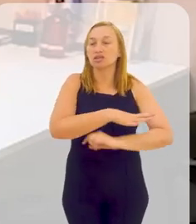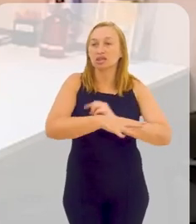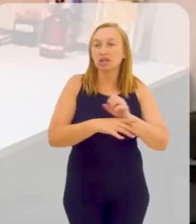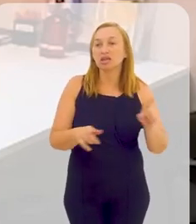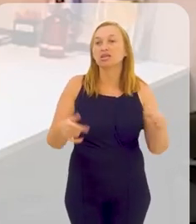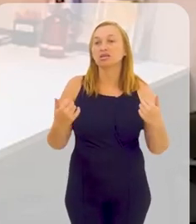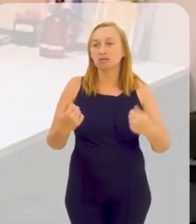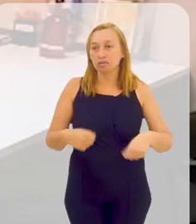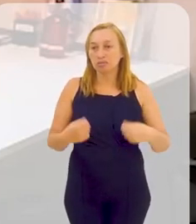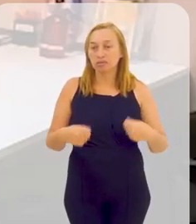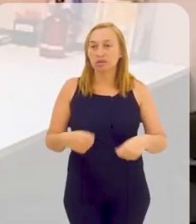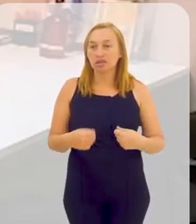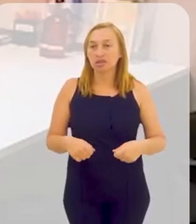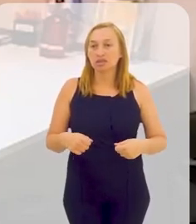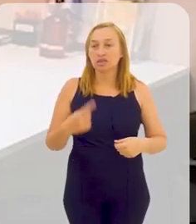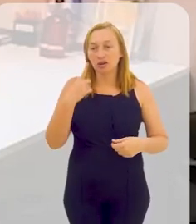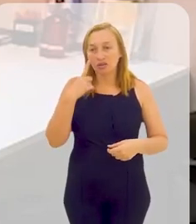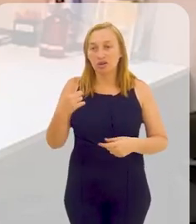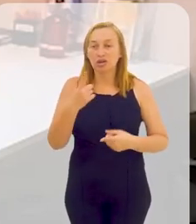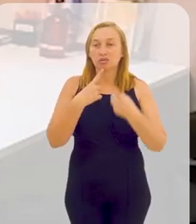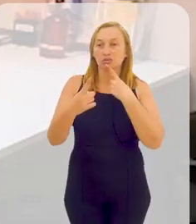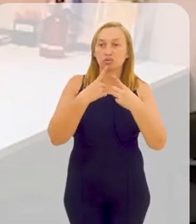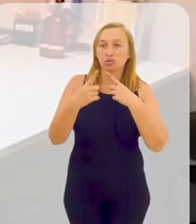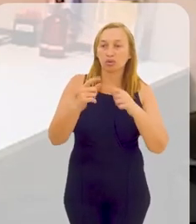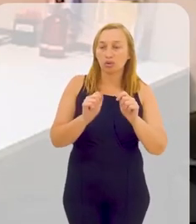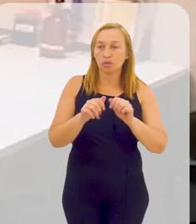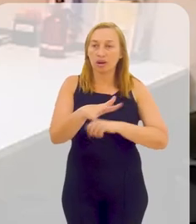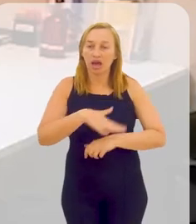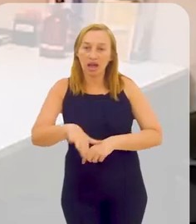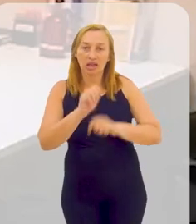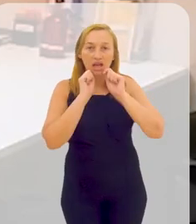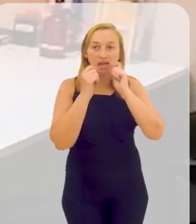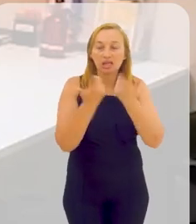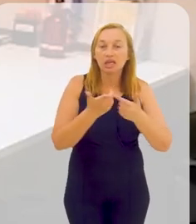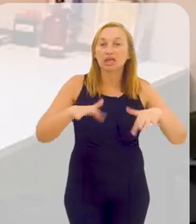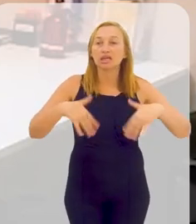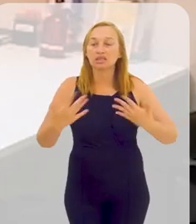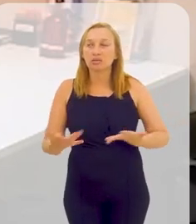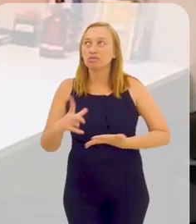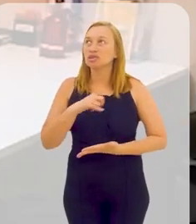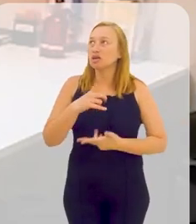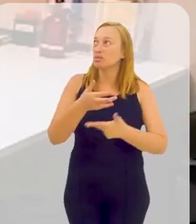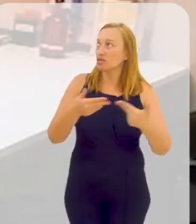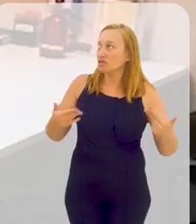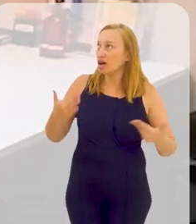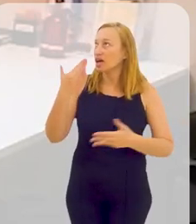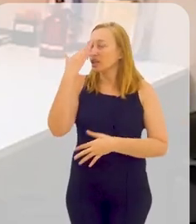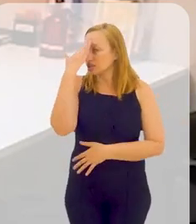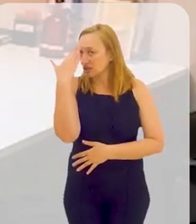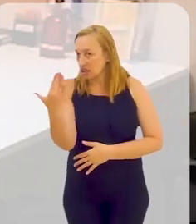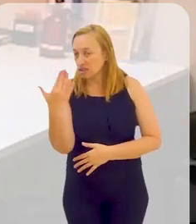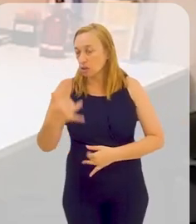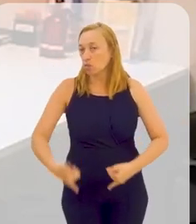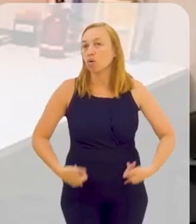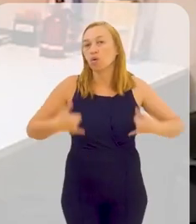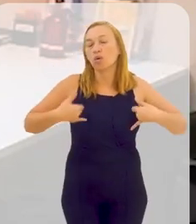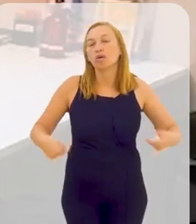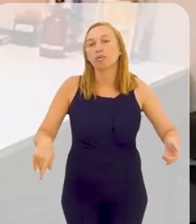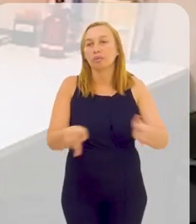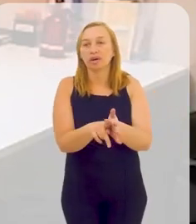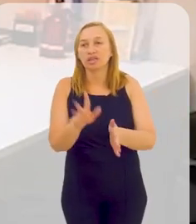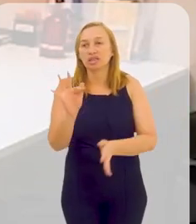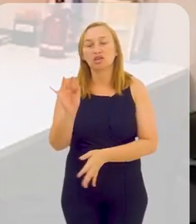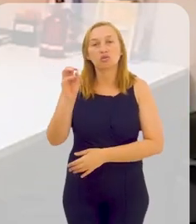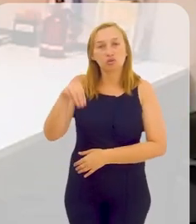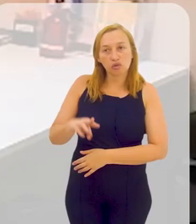e poder trazer isso para o debate no âmbito do Legislativo então nós temos muito muita gratidão e orgulho